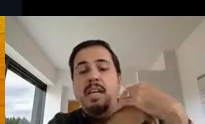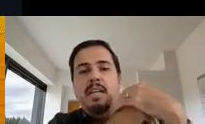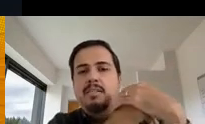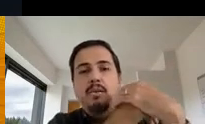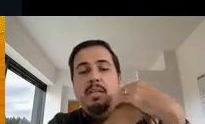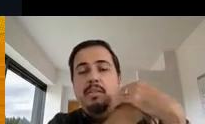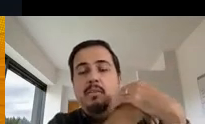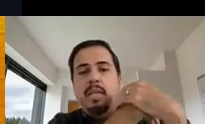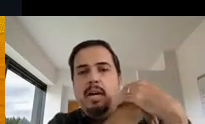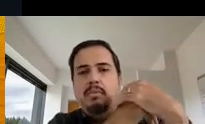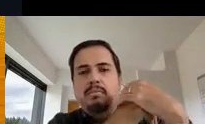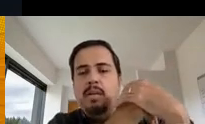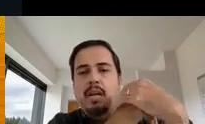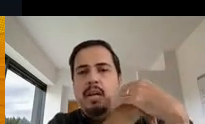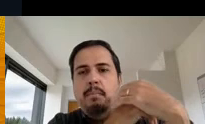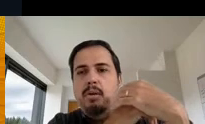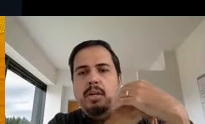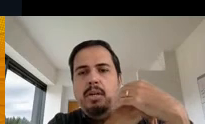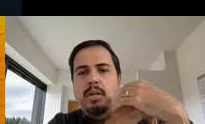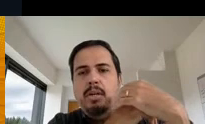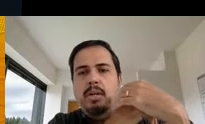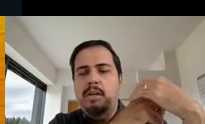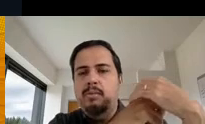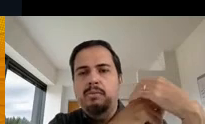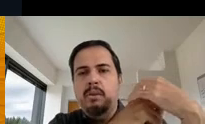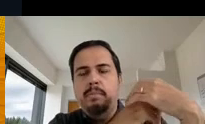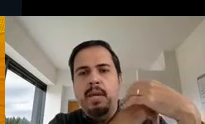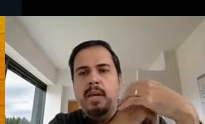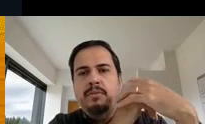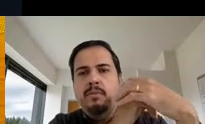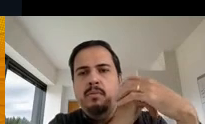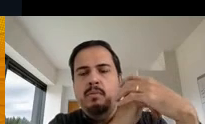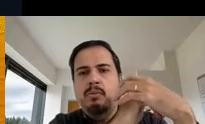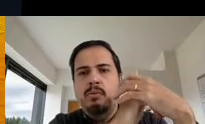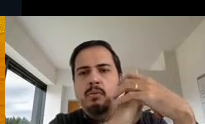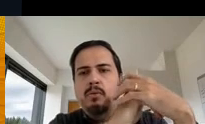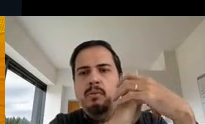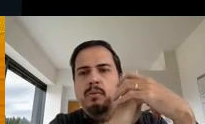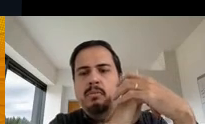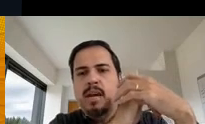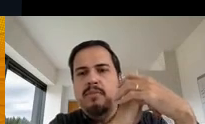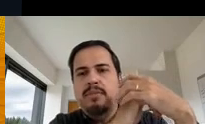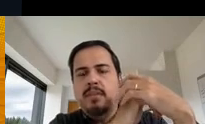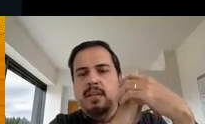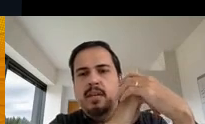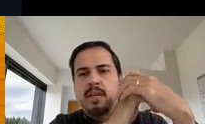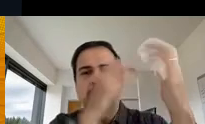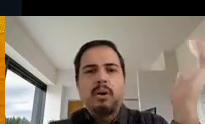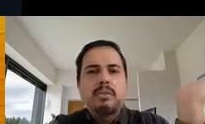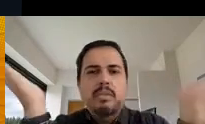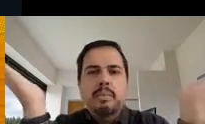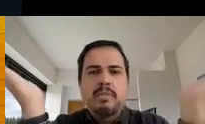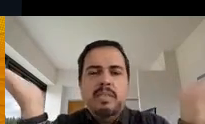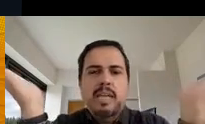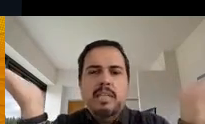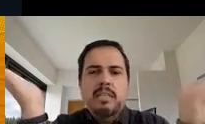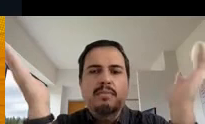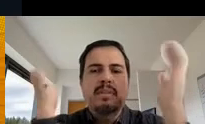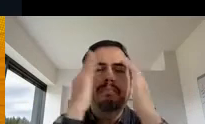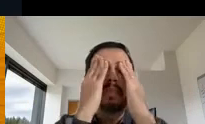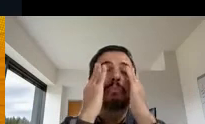tal. Eles optaram, na maioria, em não usar o CPF como chave, por